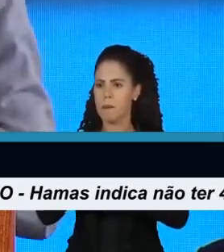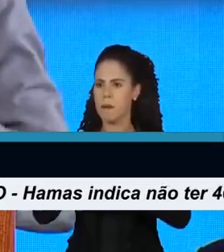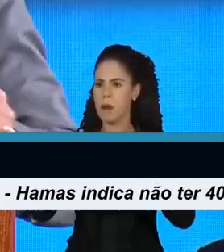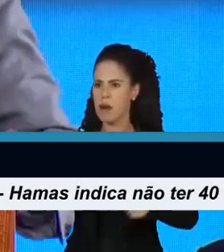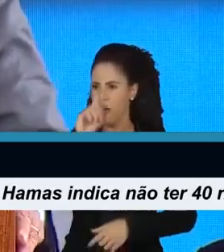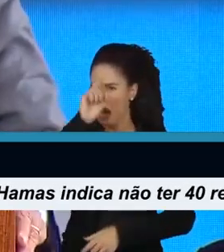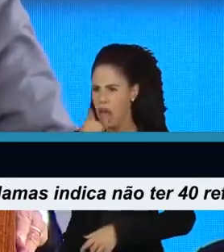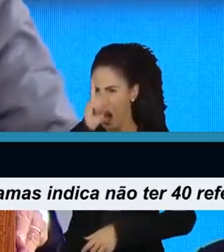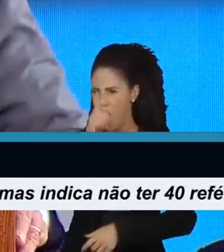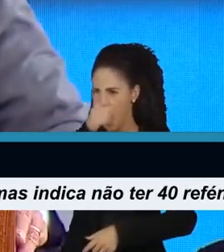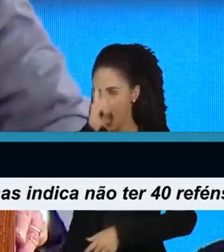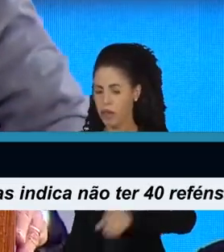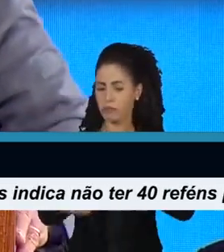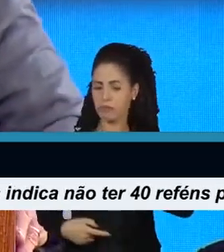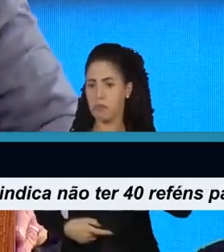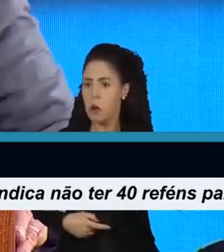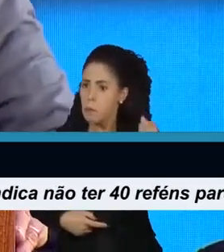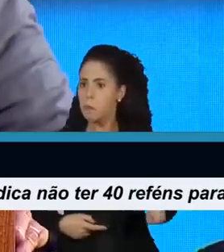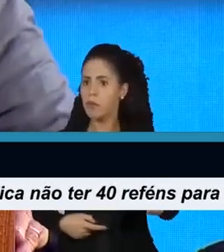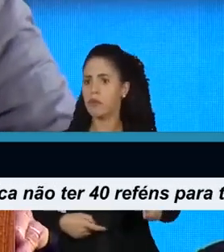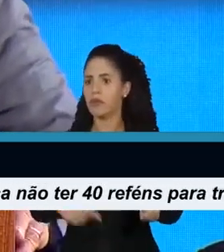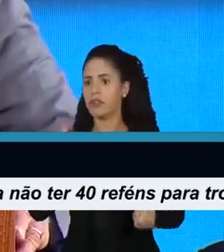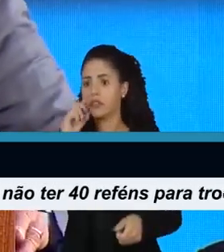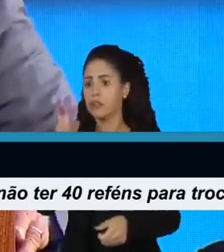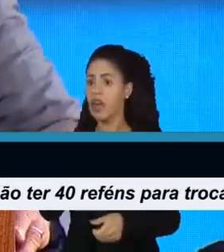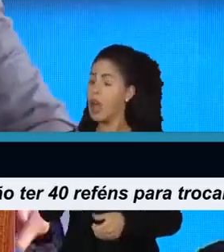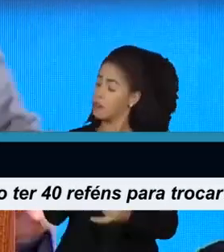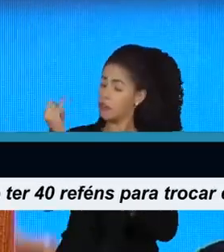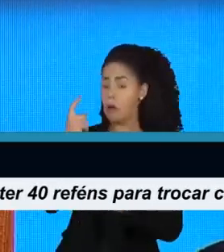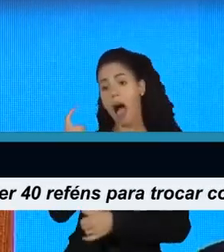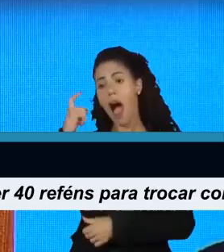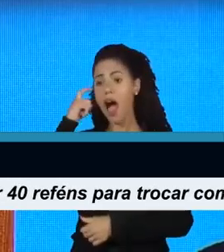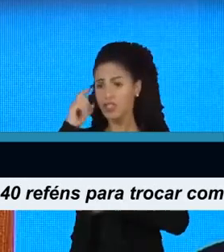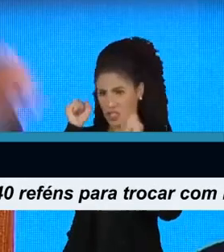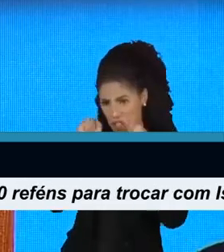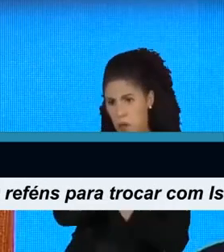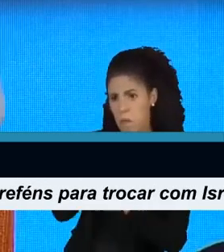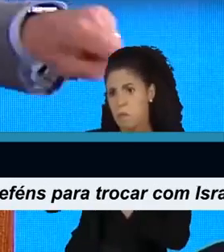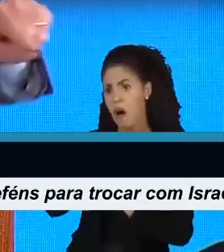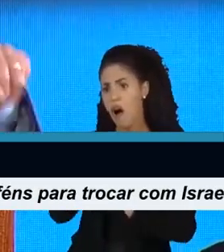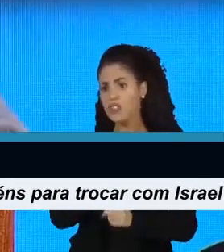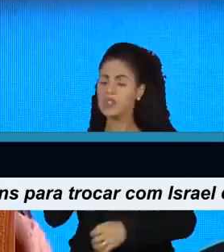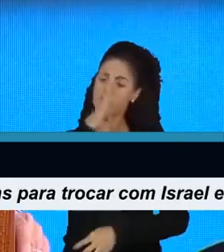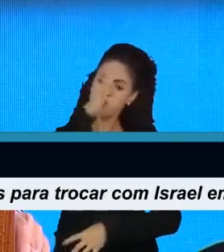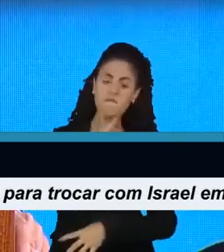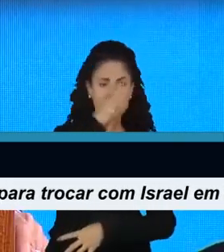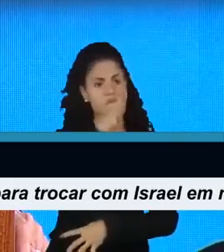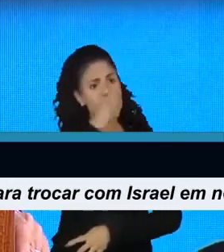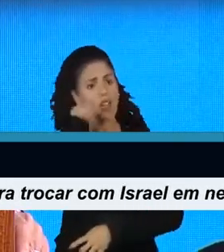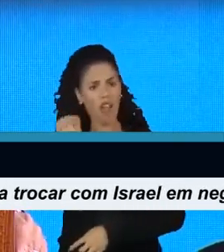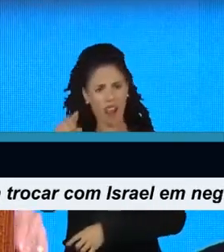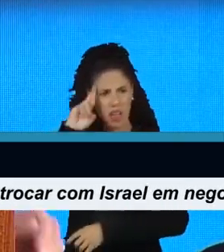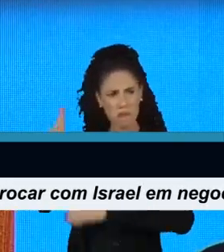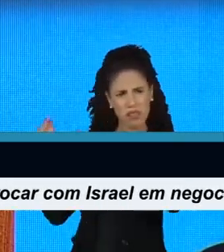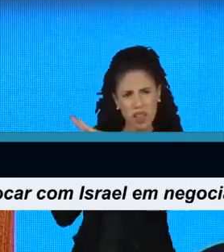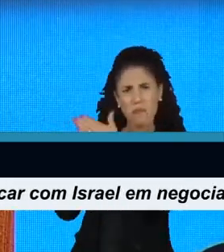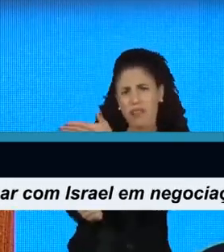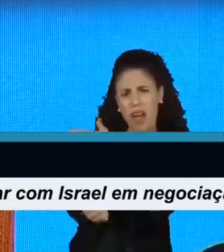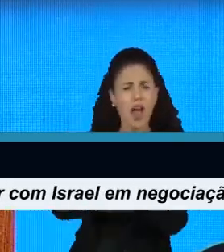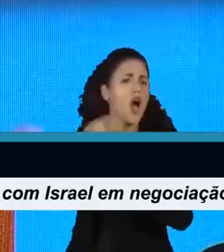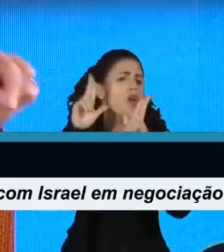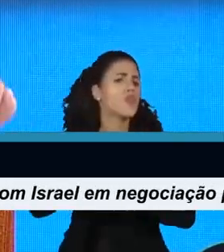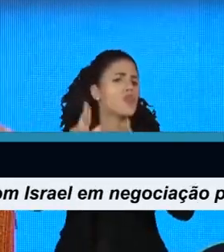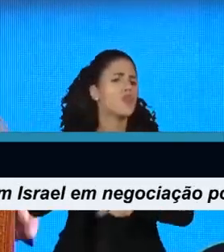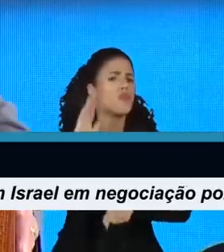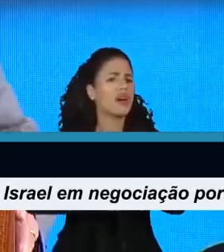de extrema-direita que se dá o luxo de permitir que o empresário americano, que nunca produziu